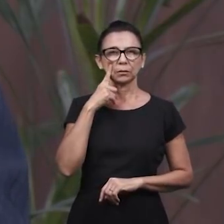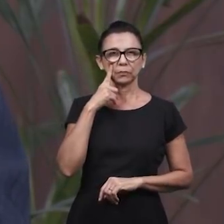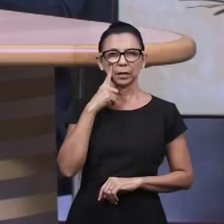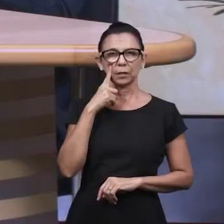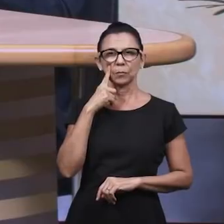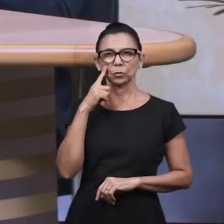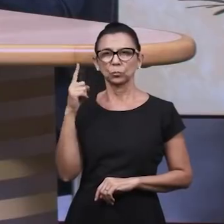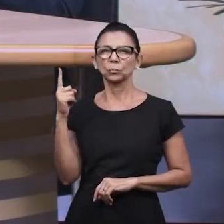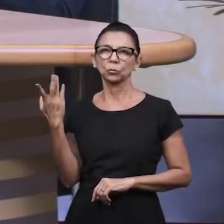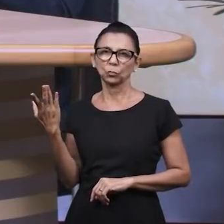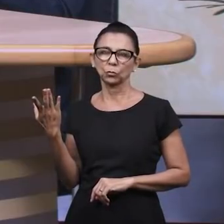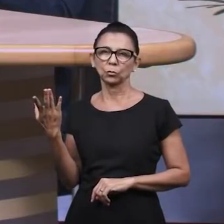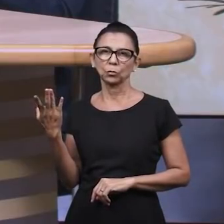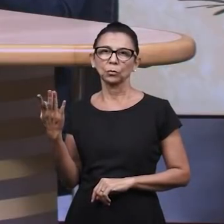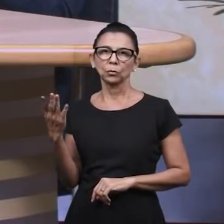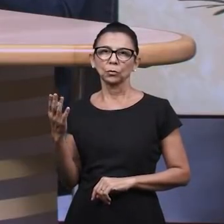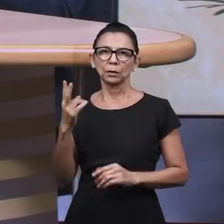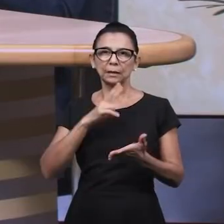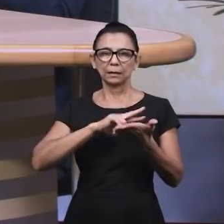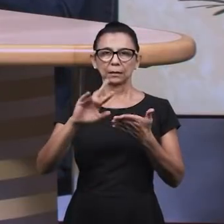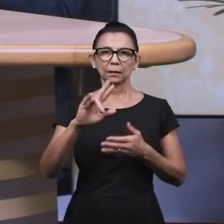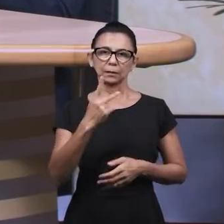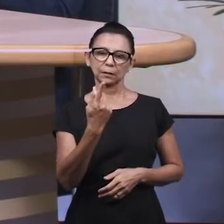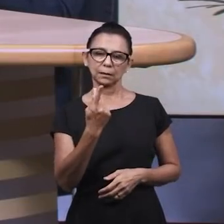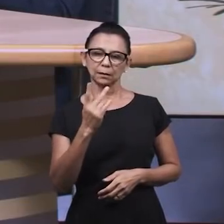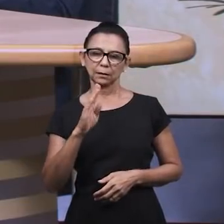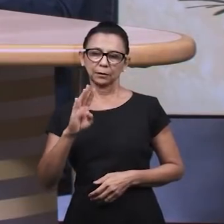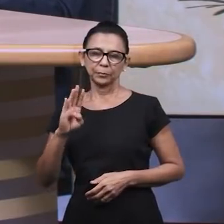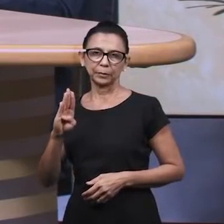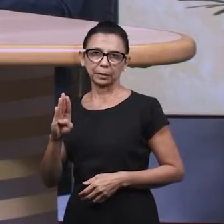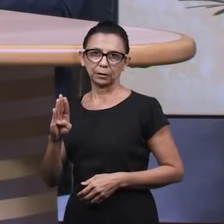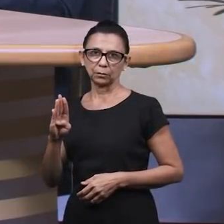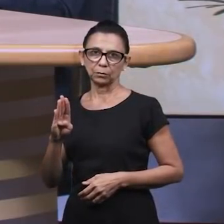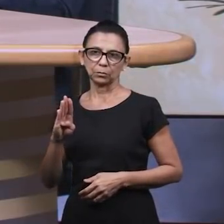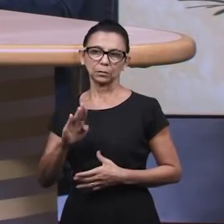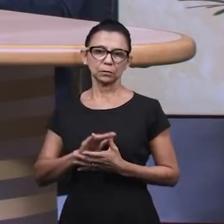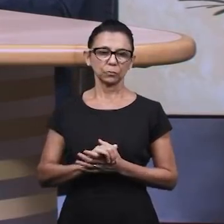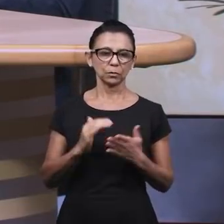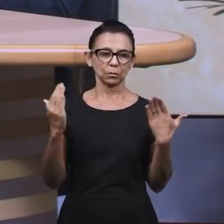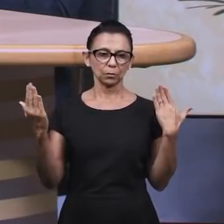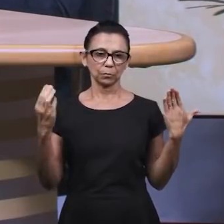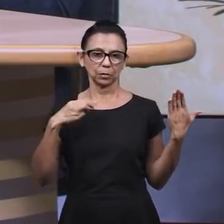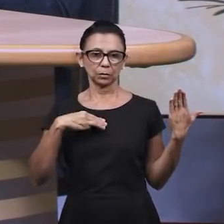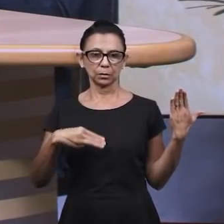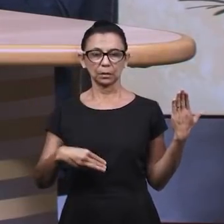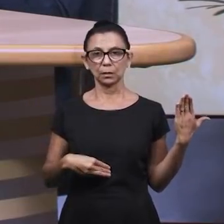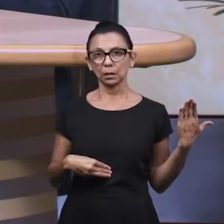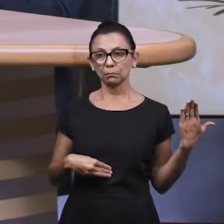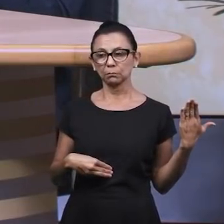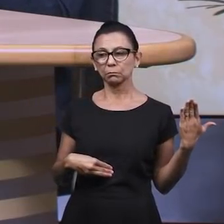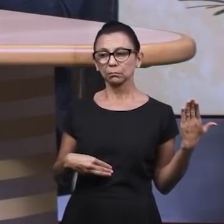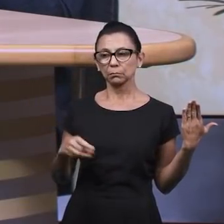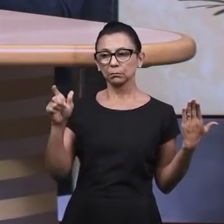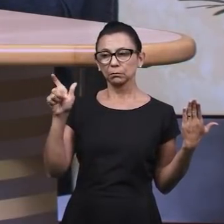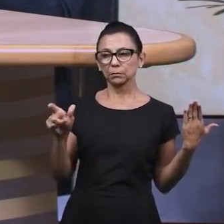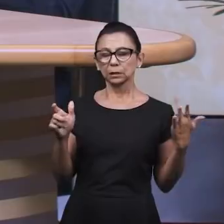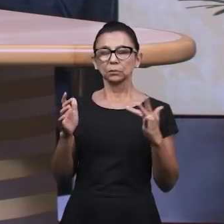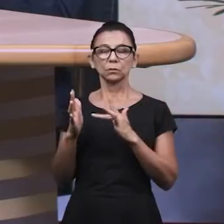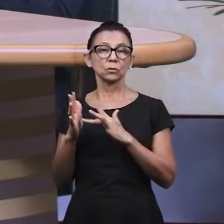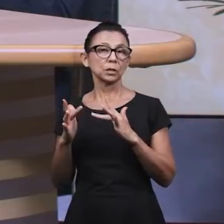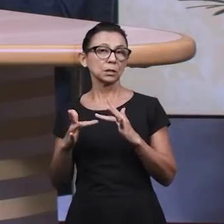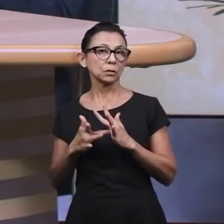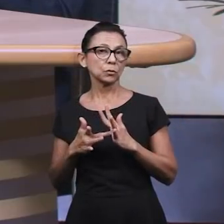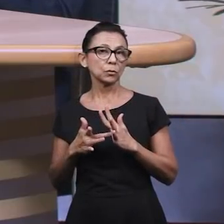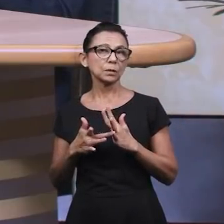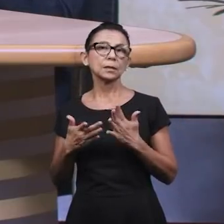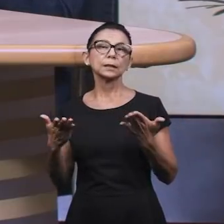vai se falar a respeito de Melquisedeque, comparando o sacerdócio de Melquisedeque com o sacerdote do Senhor Jesus